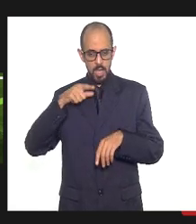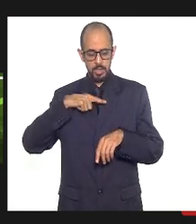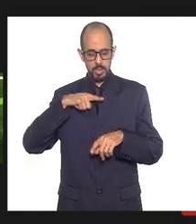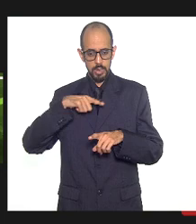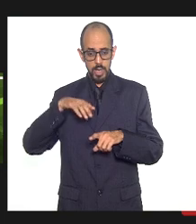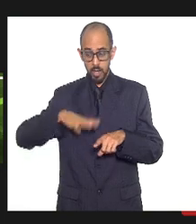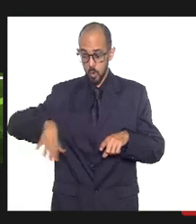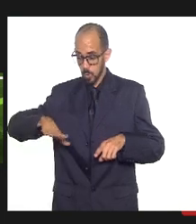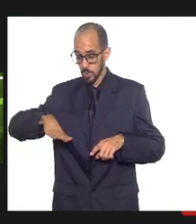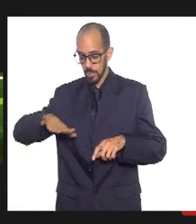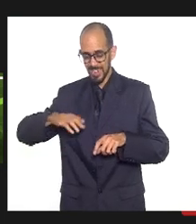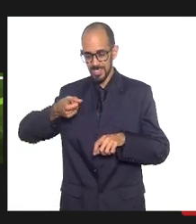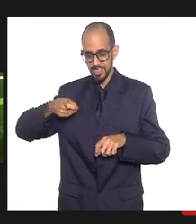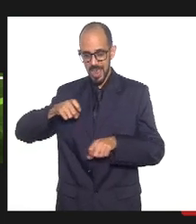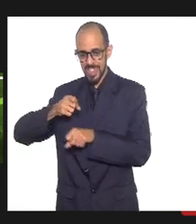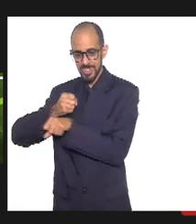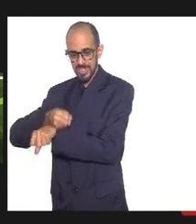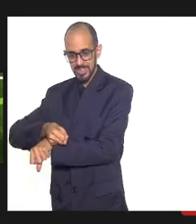né?